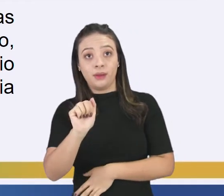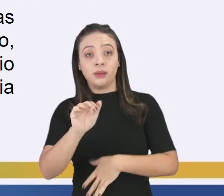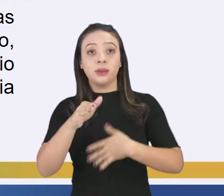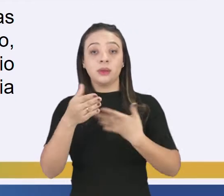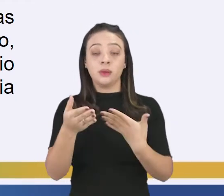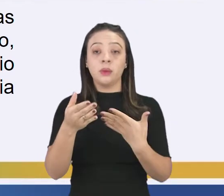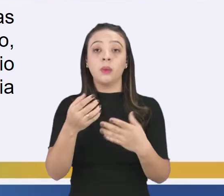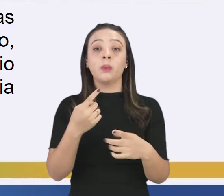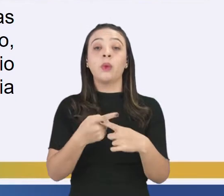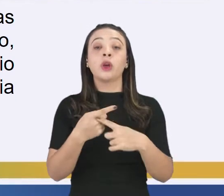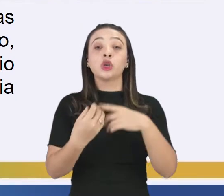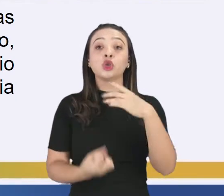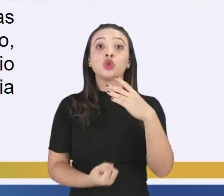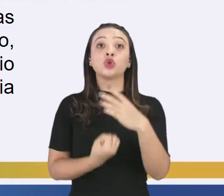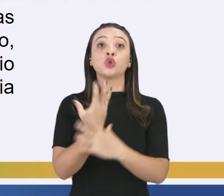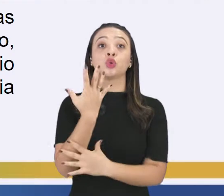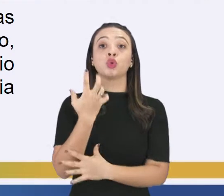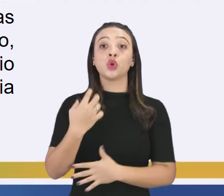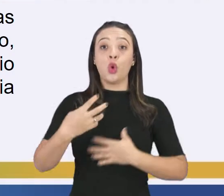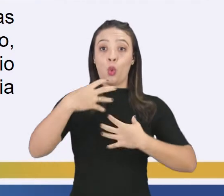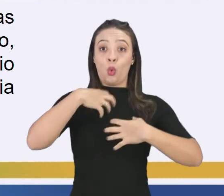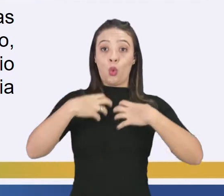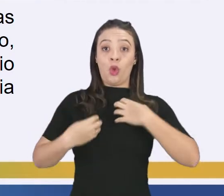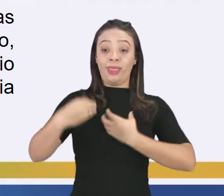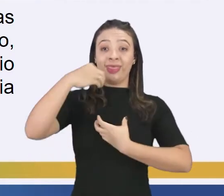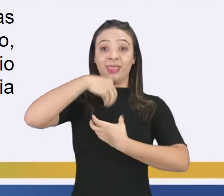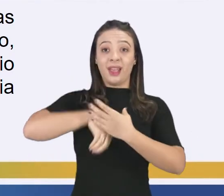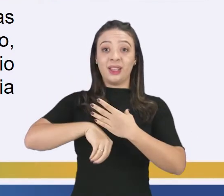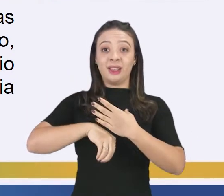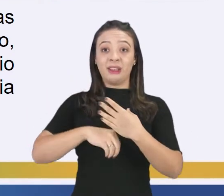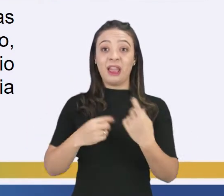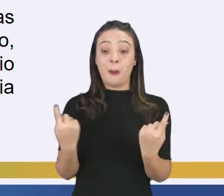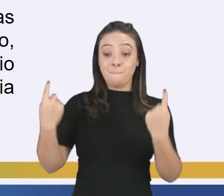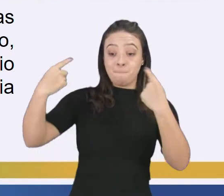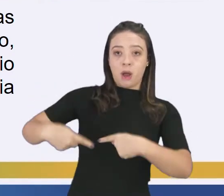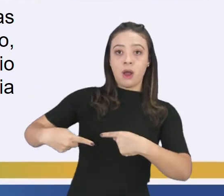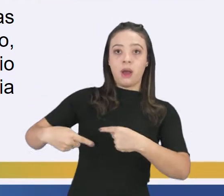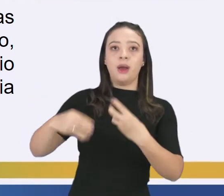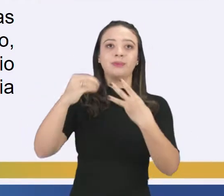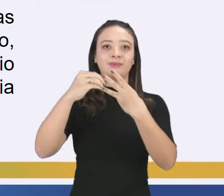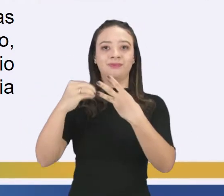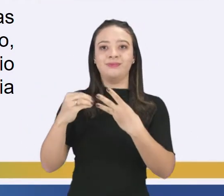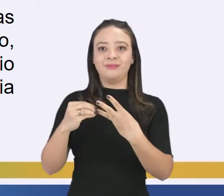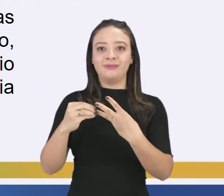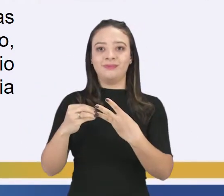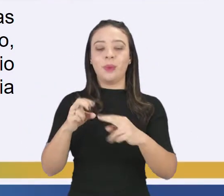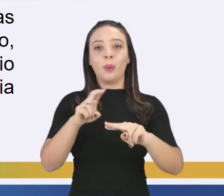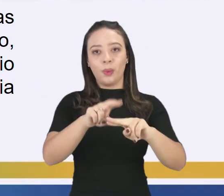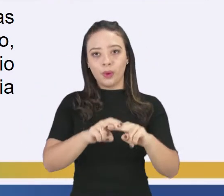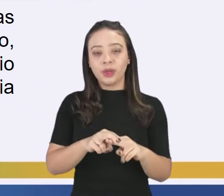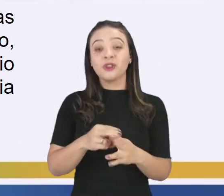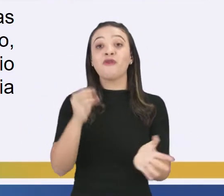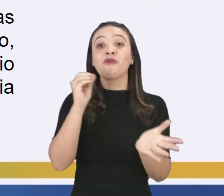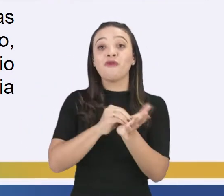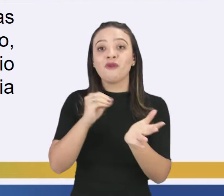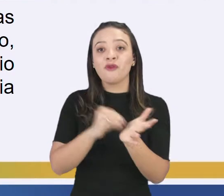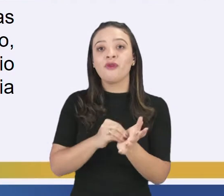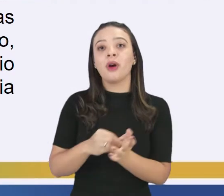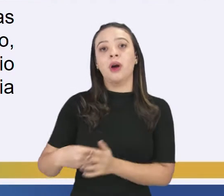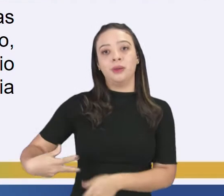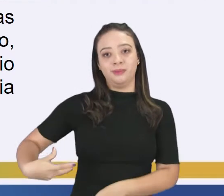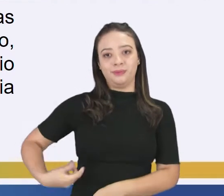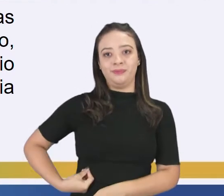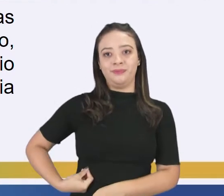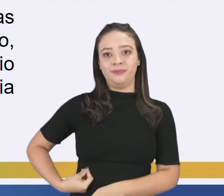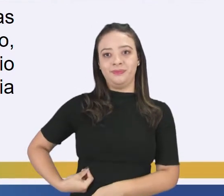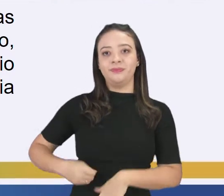pela formação de anticorpos pelo próprio organismo contra as células, levando à deficiência da insulina. Ou seja,